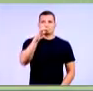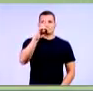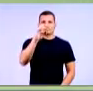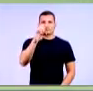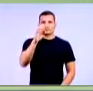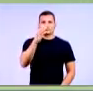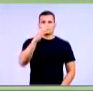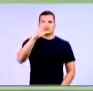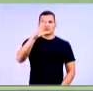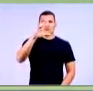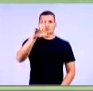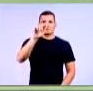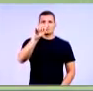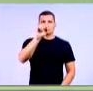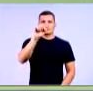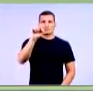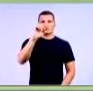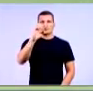Diagrama de classe.